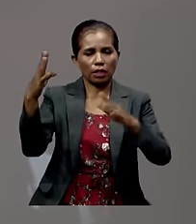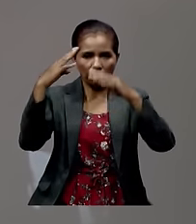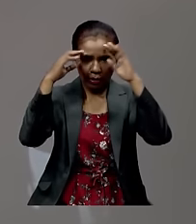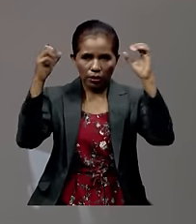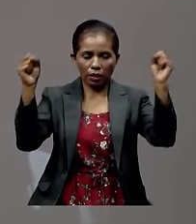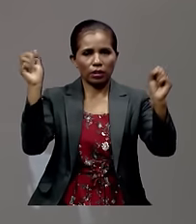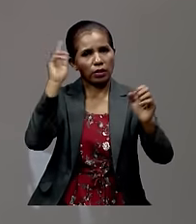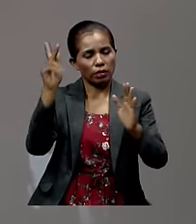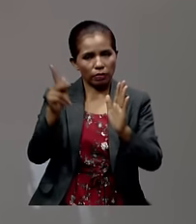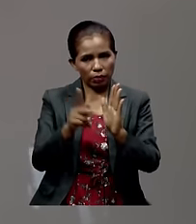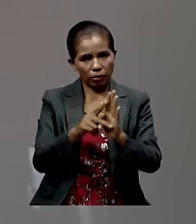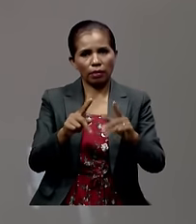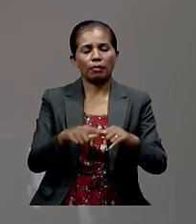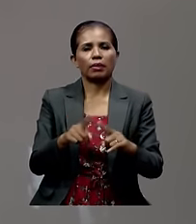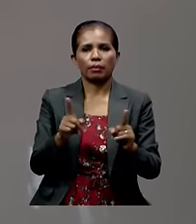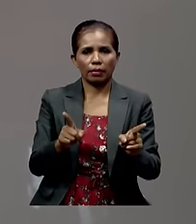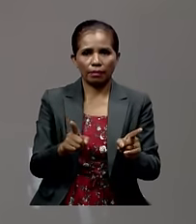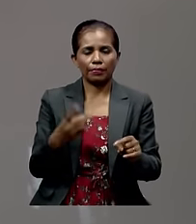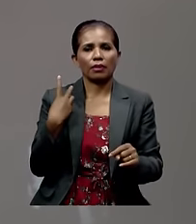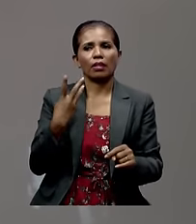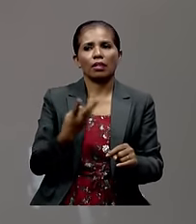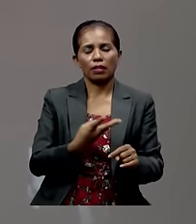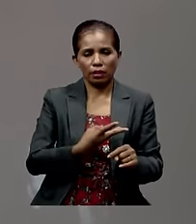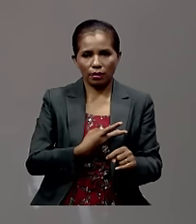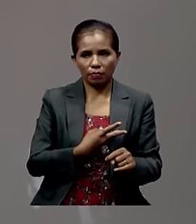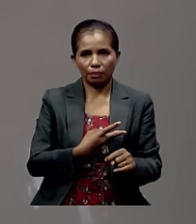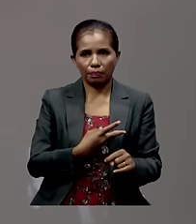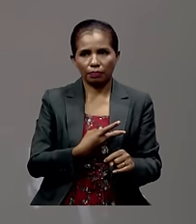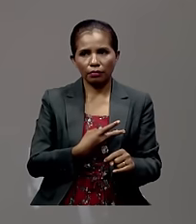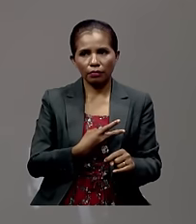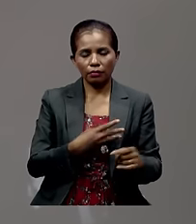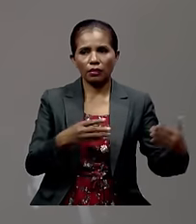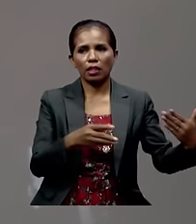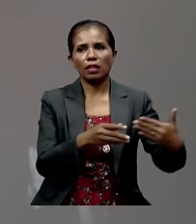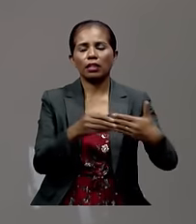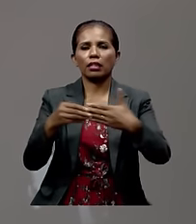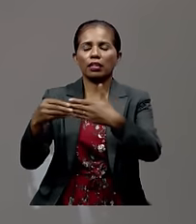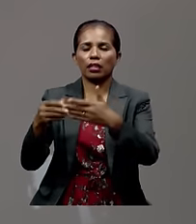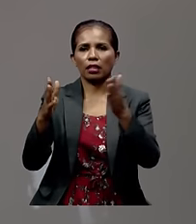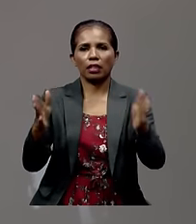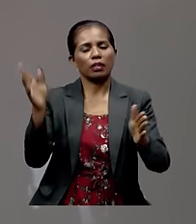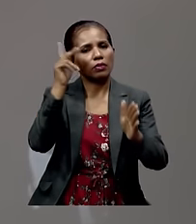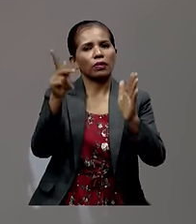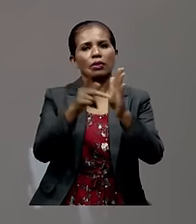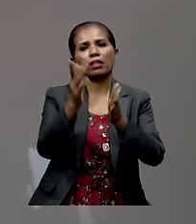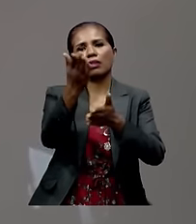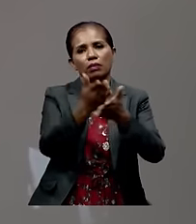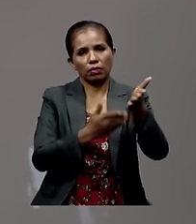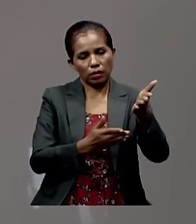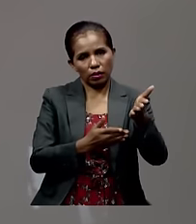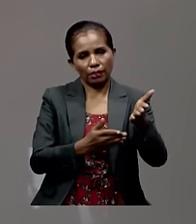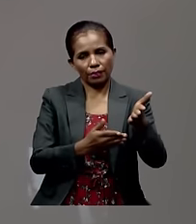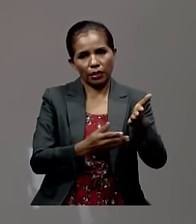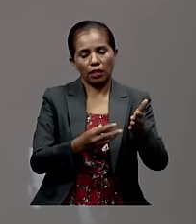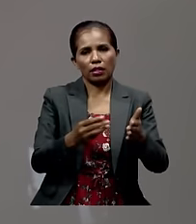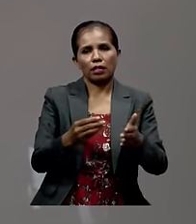foto. Mai bine, ita ne fundador ida, ne foto ne coatia. Cabrara